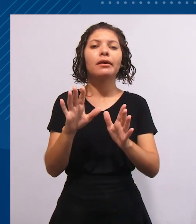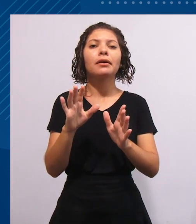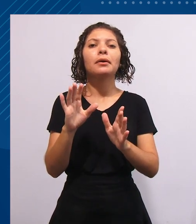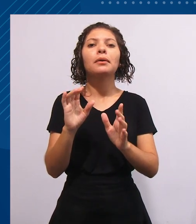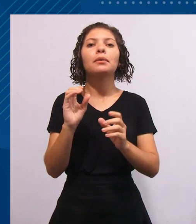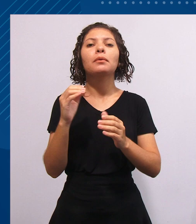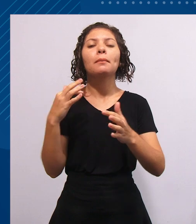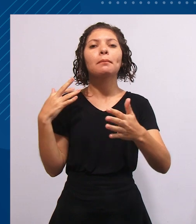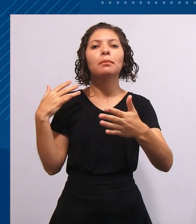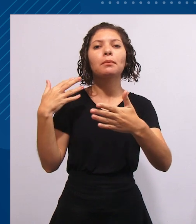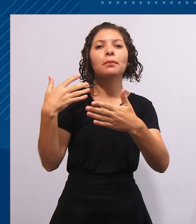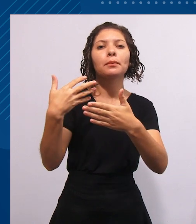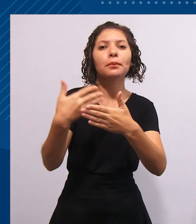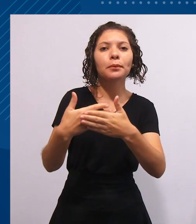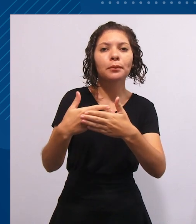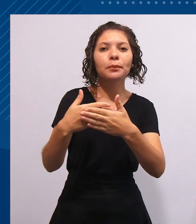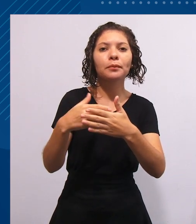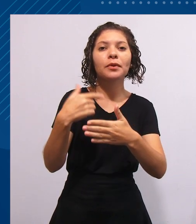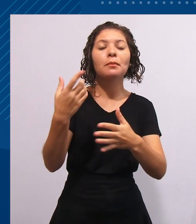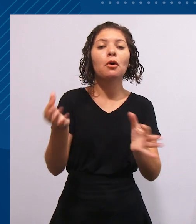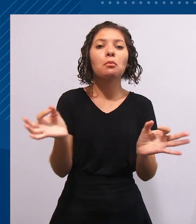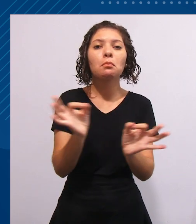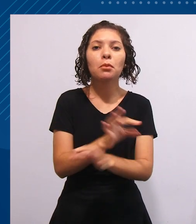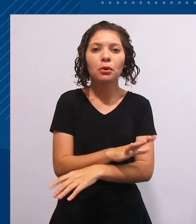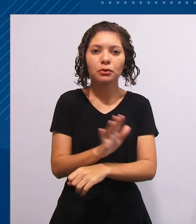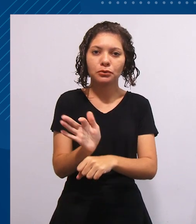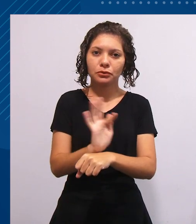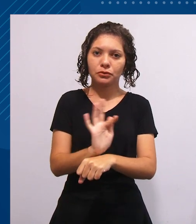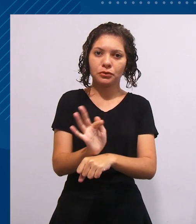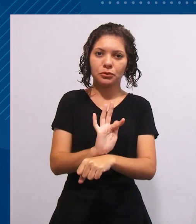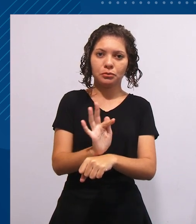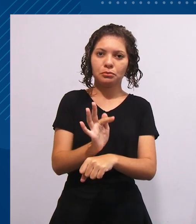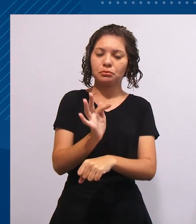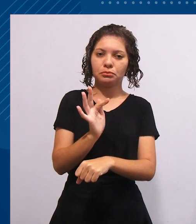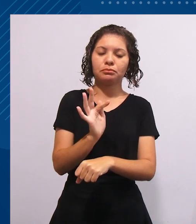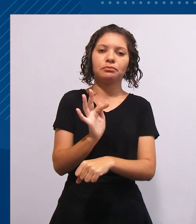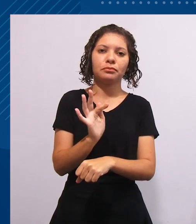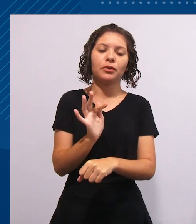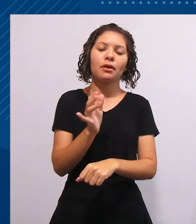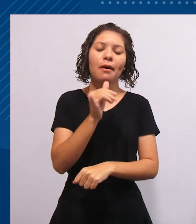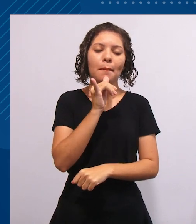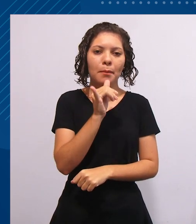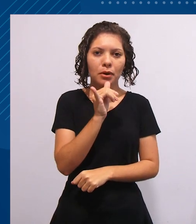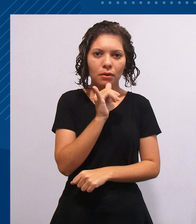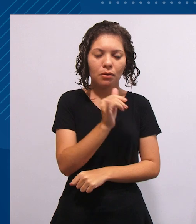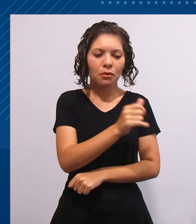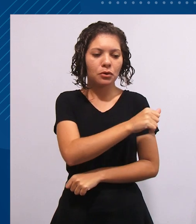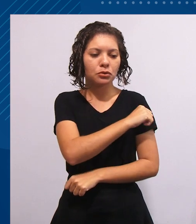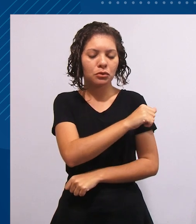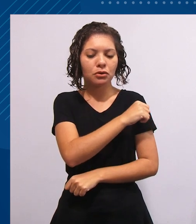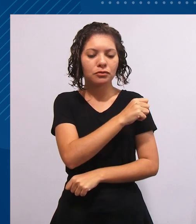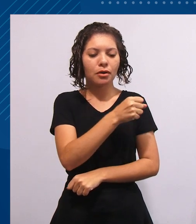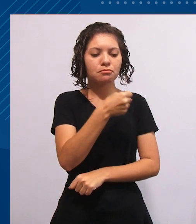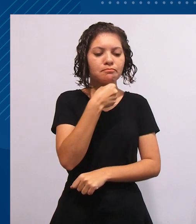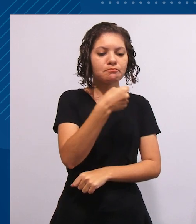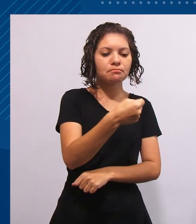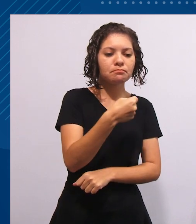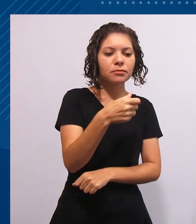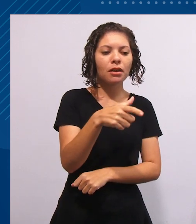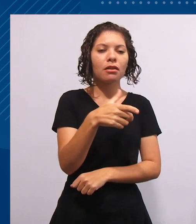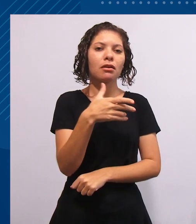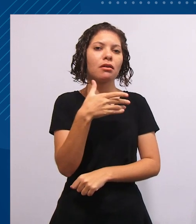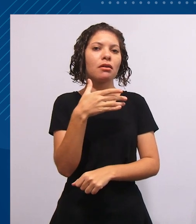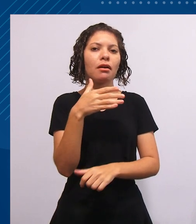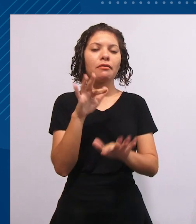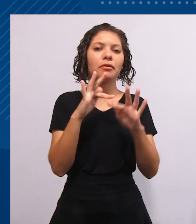de realização não é por exemplo um estudante que vai entrevistar seu avô sua avó seus pais tios tias